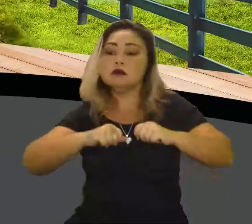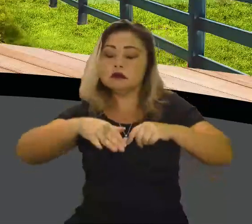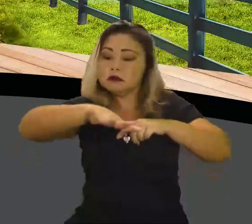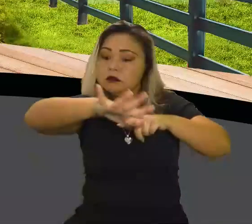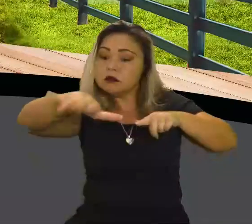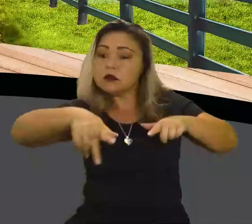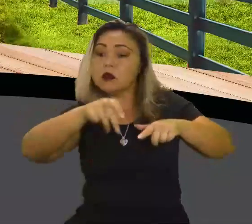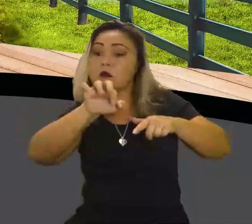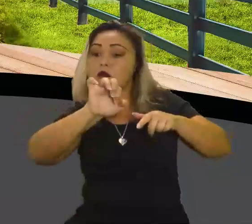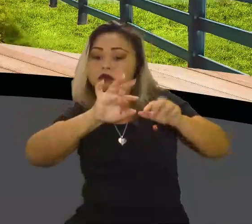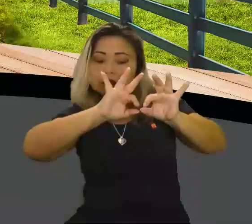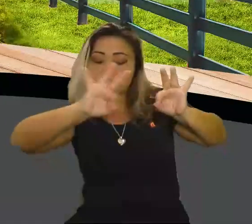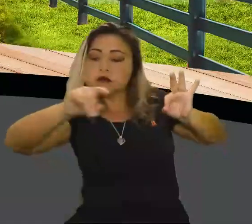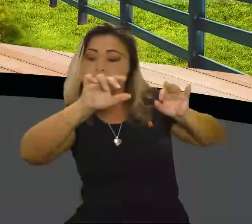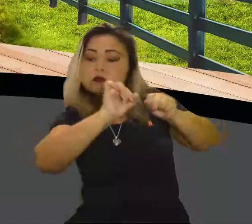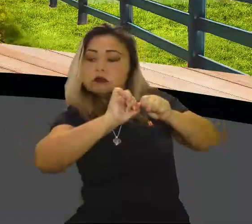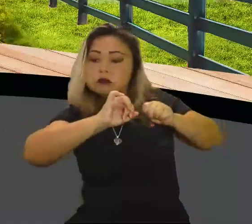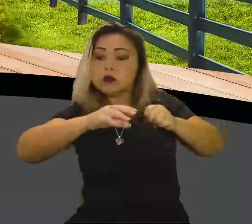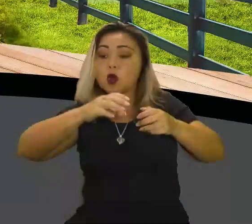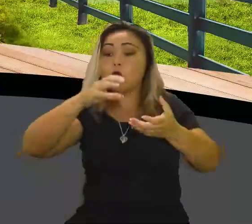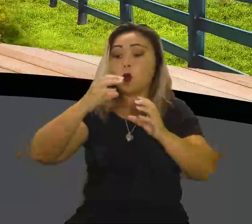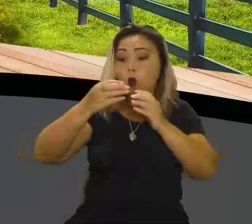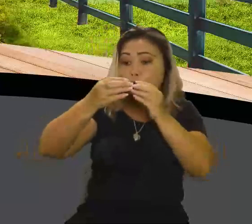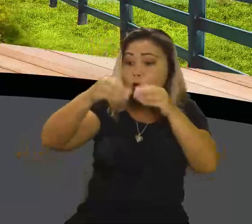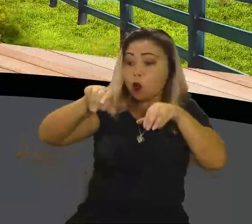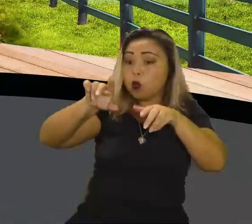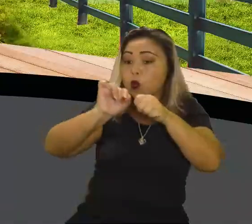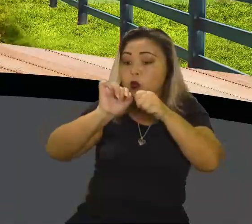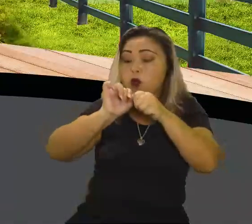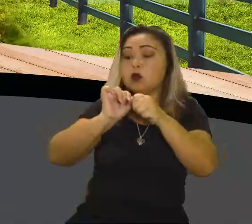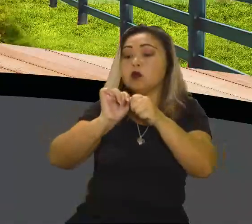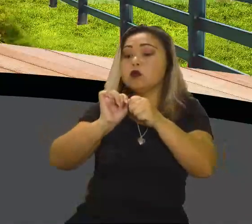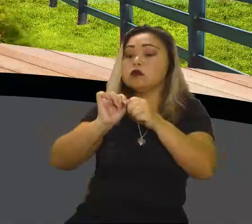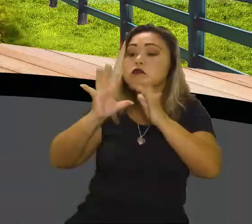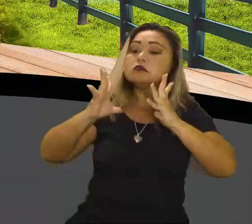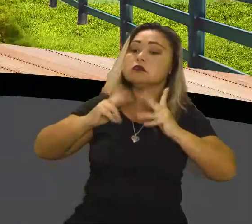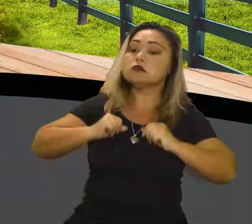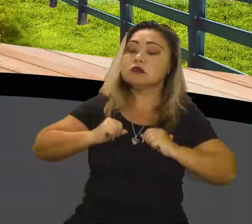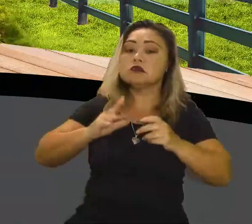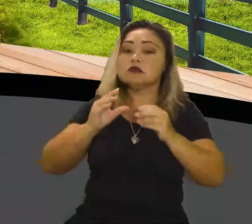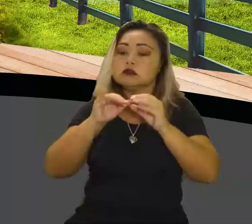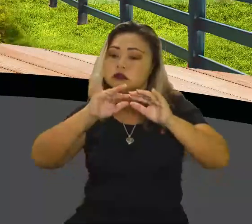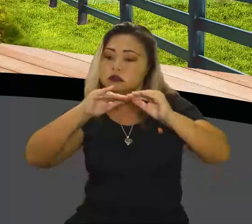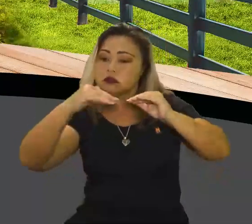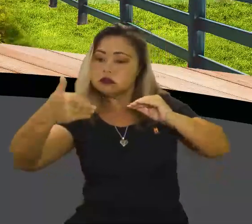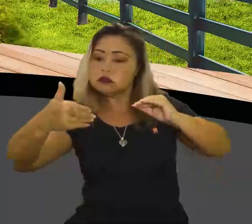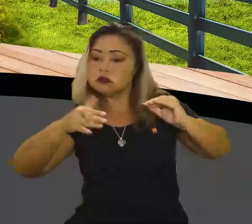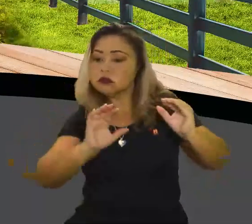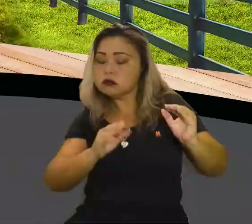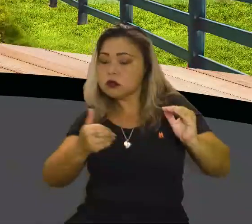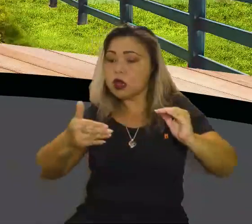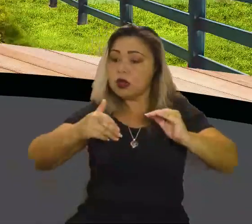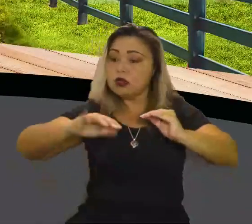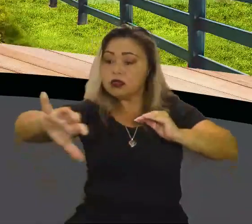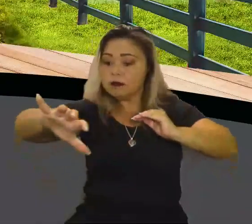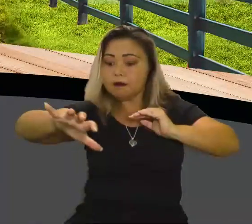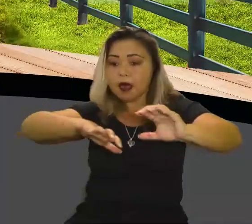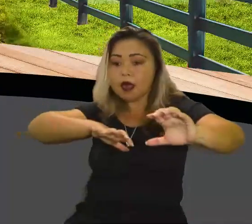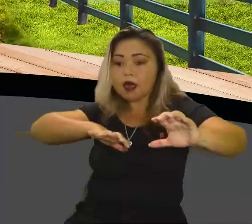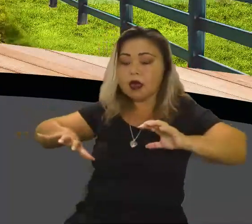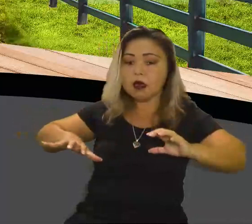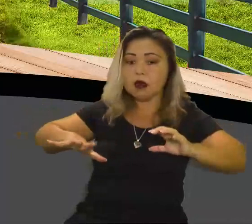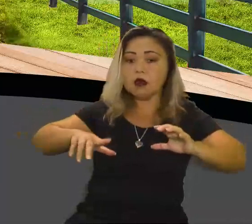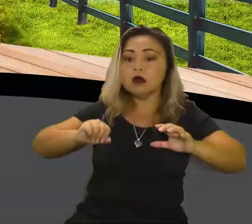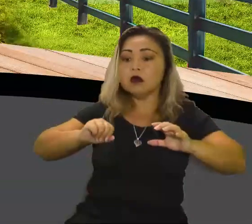o puleiro, catar os ovos, limpar, realizar todas as práticas do ninho, separar lá, se você for